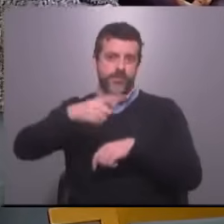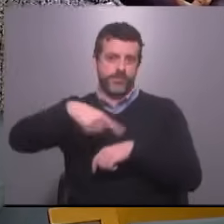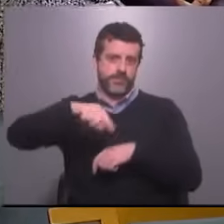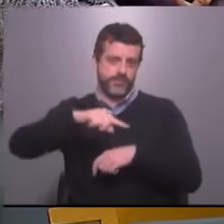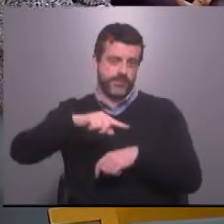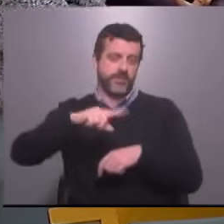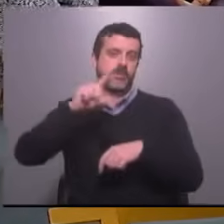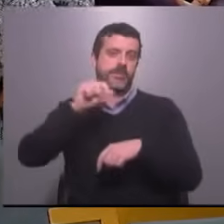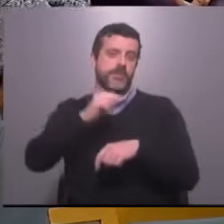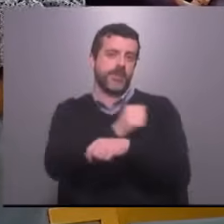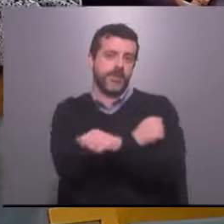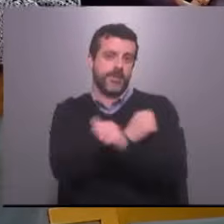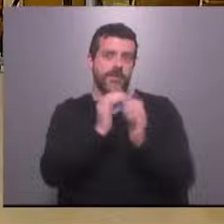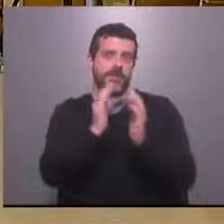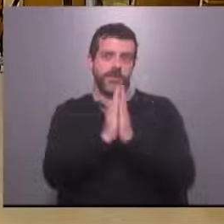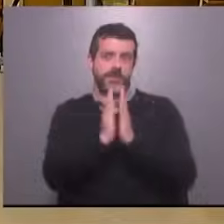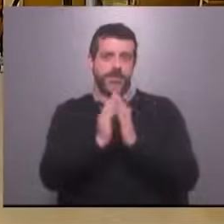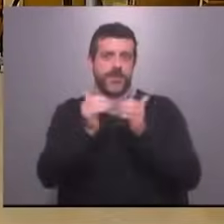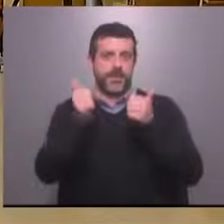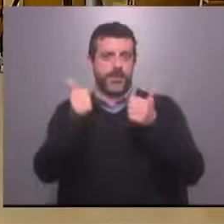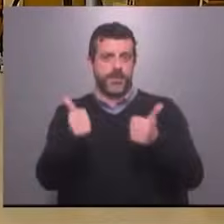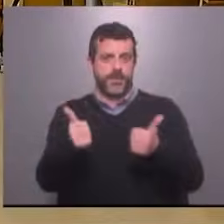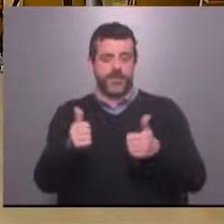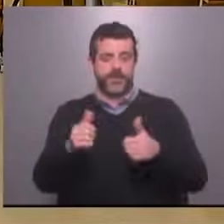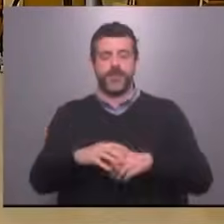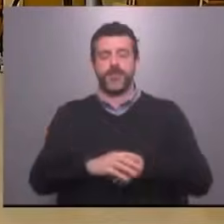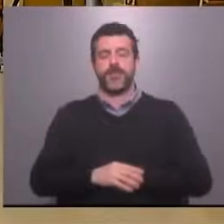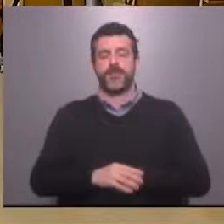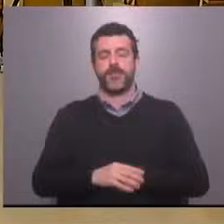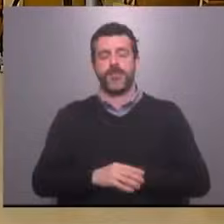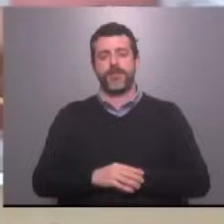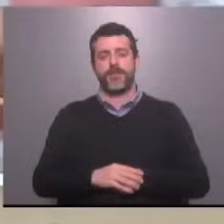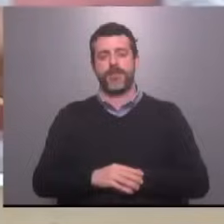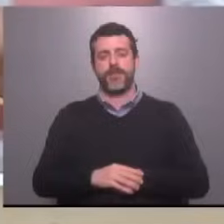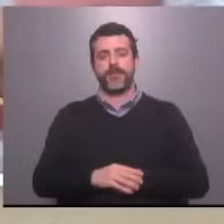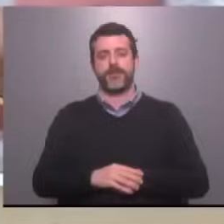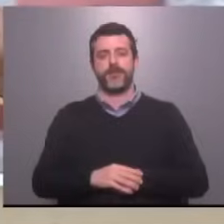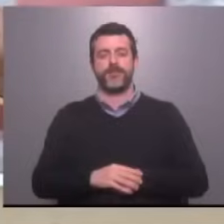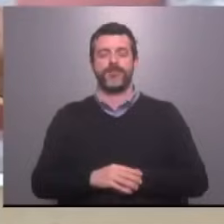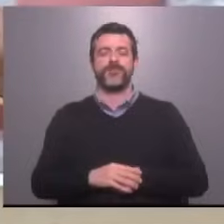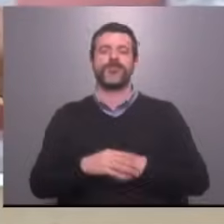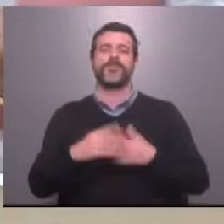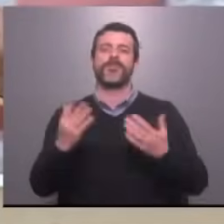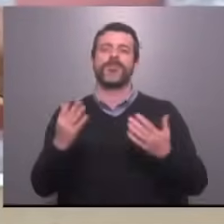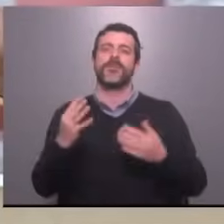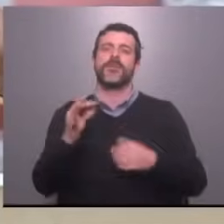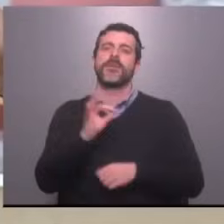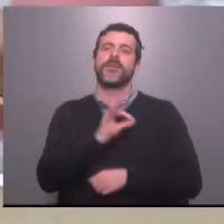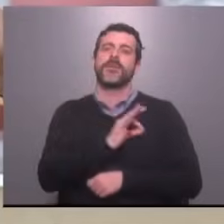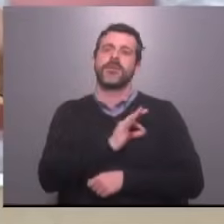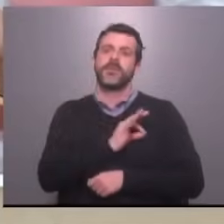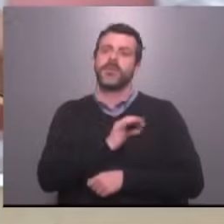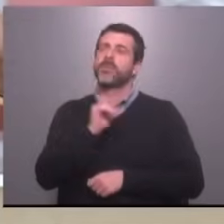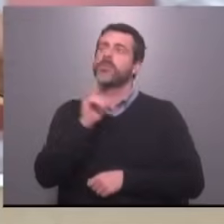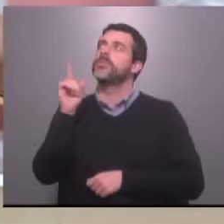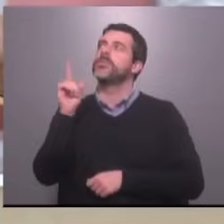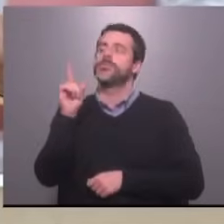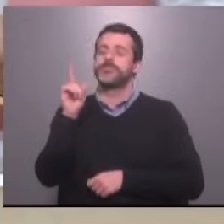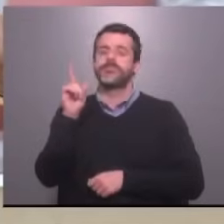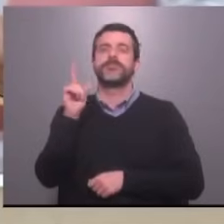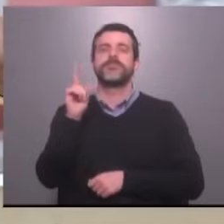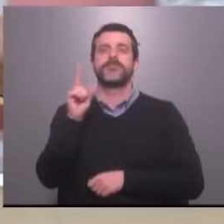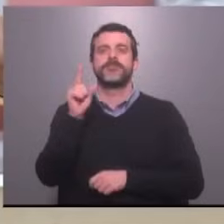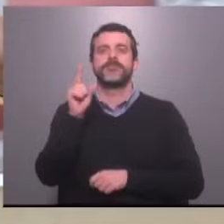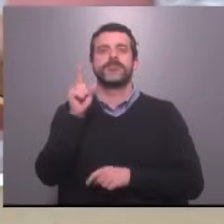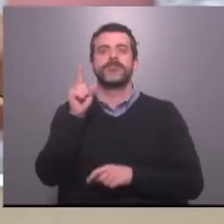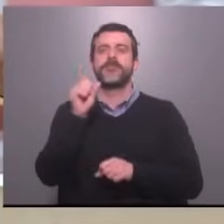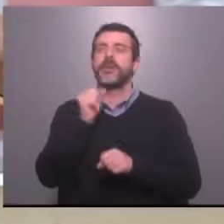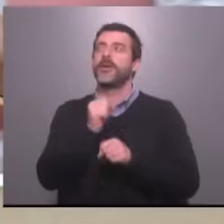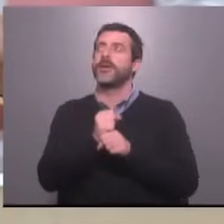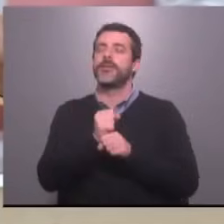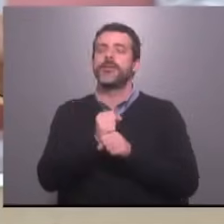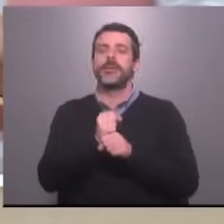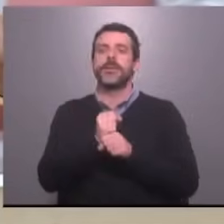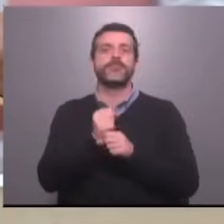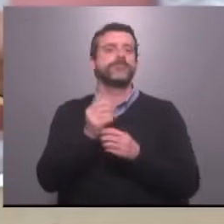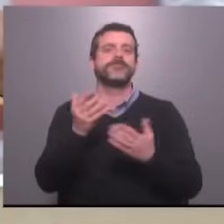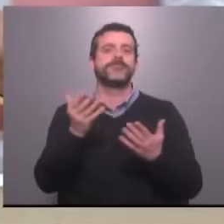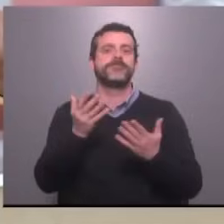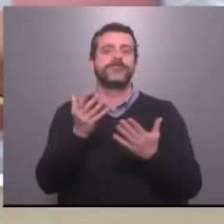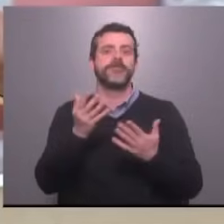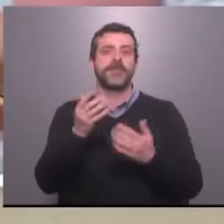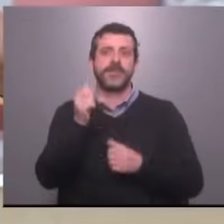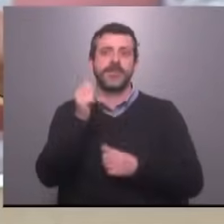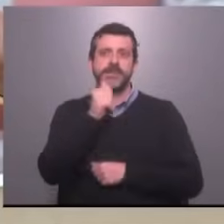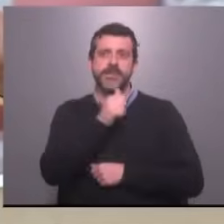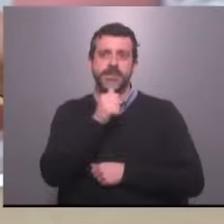Senhor, para a nossa bem e para a Santa Igreja. Fazei, Senhor,